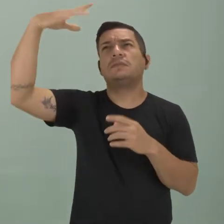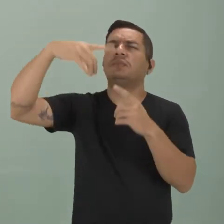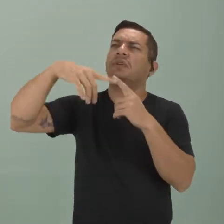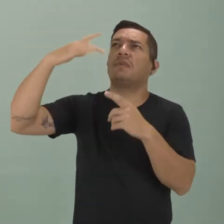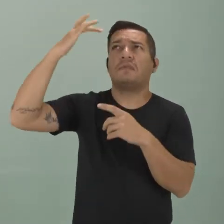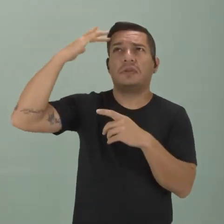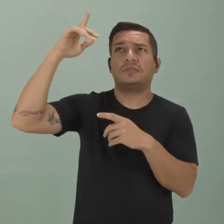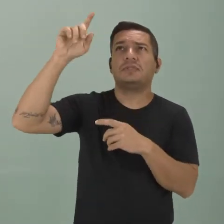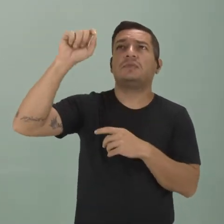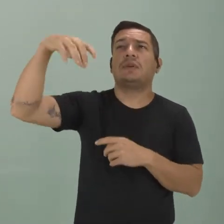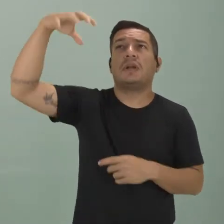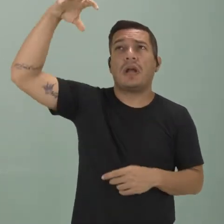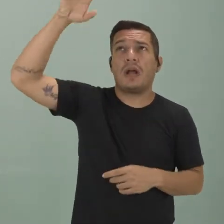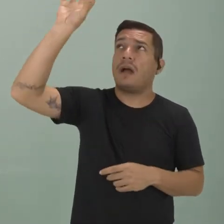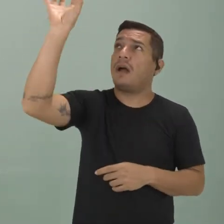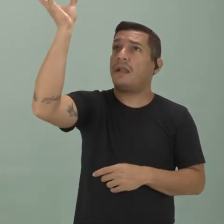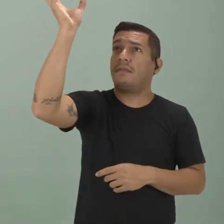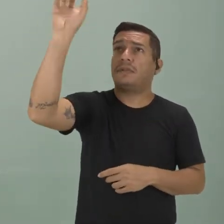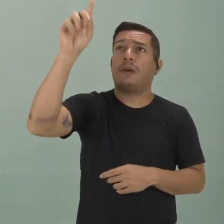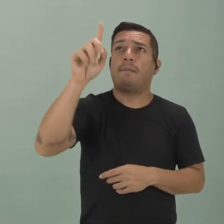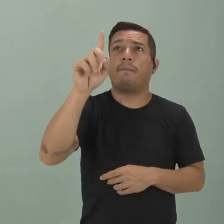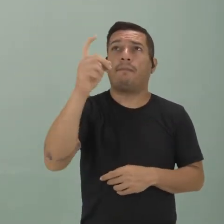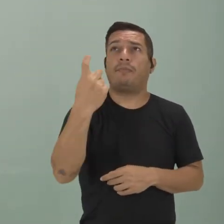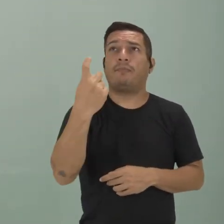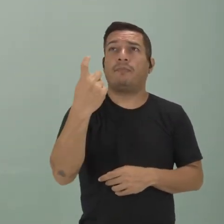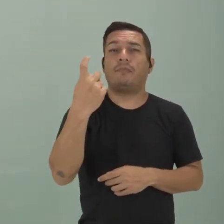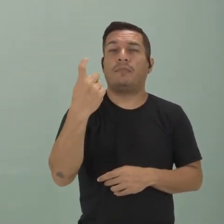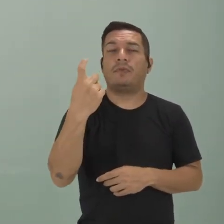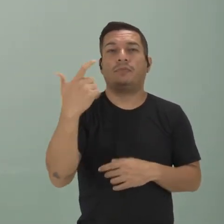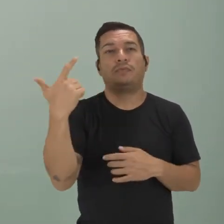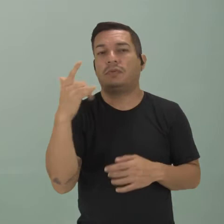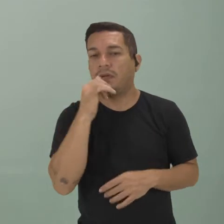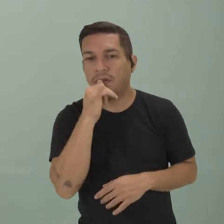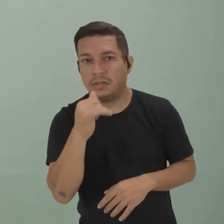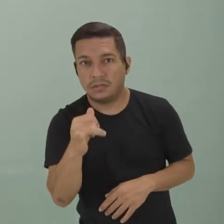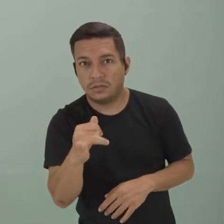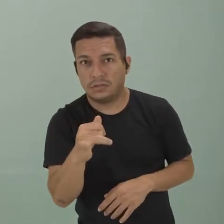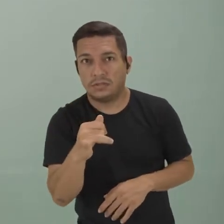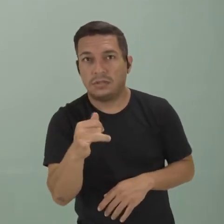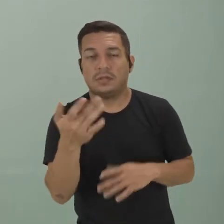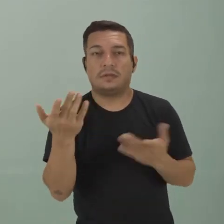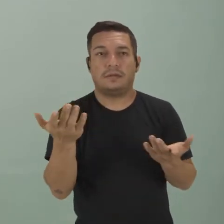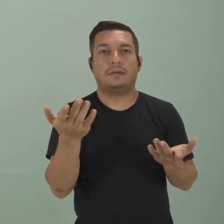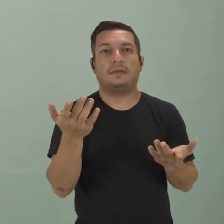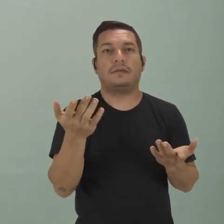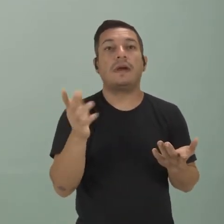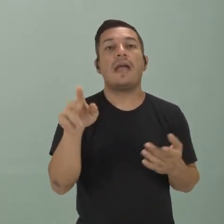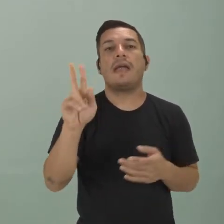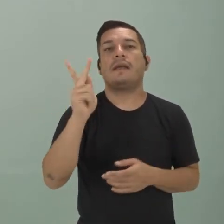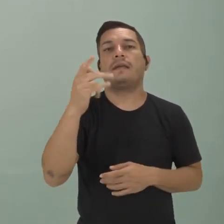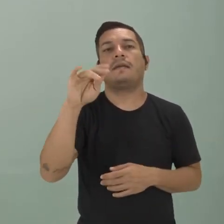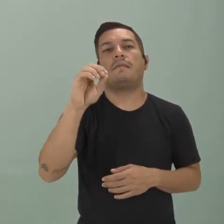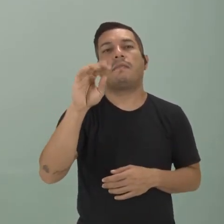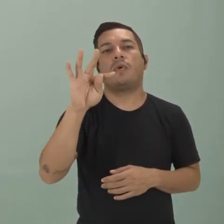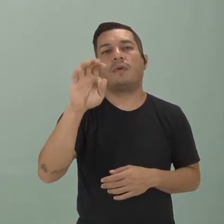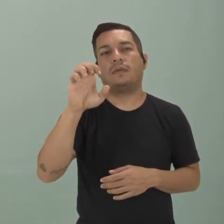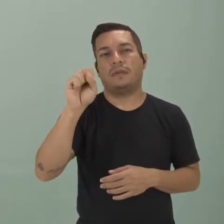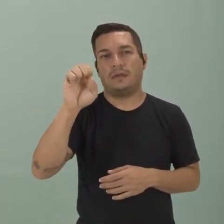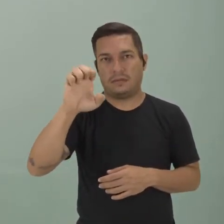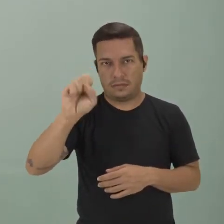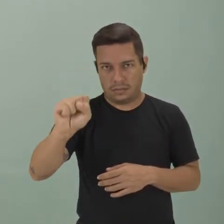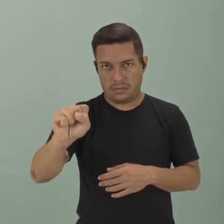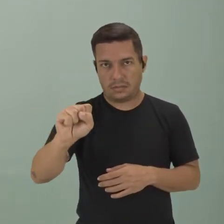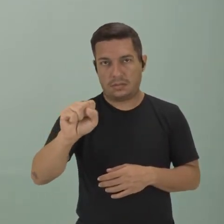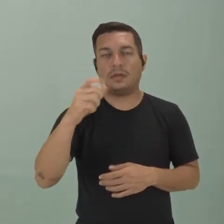acendeu por quê? Eu acho que queimou, ou não tem energia. Então você sugeriu alguma coisa. Isso é uma hipótese,